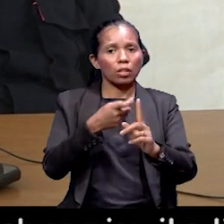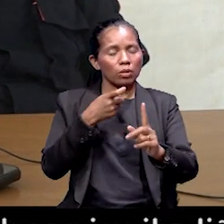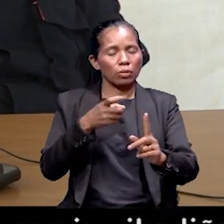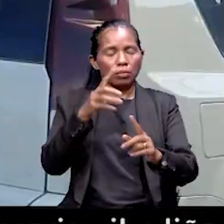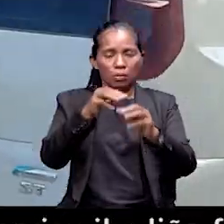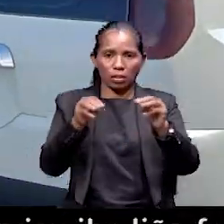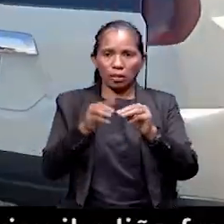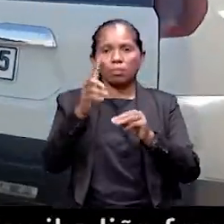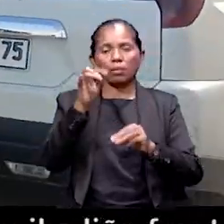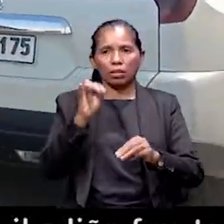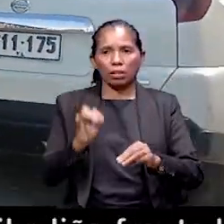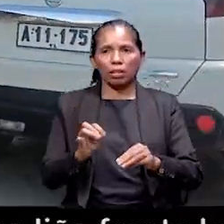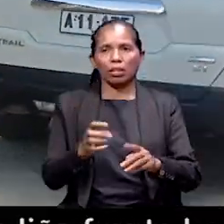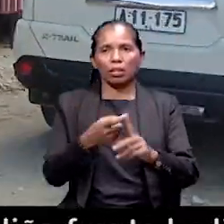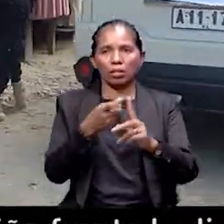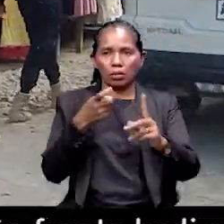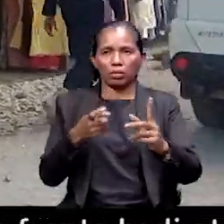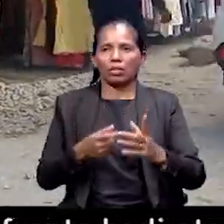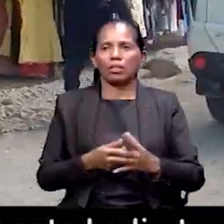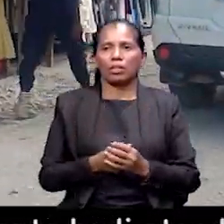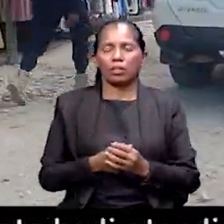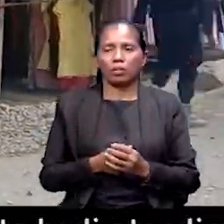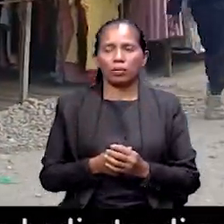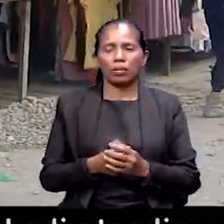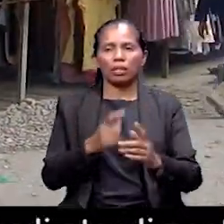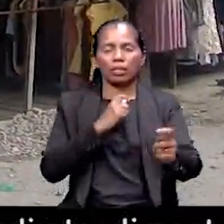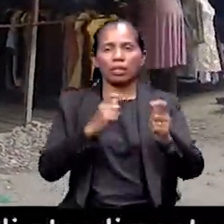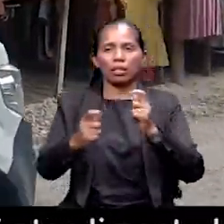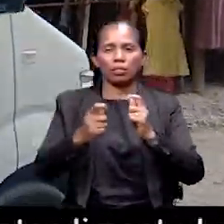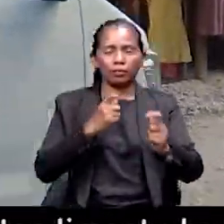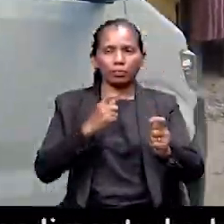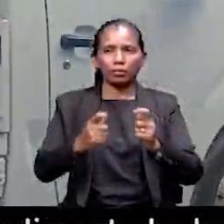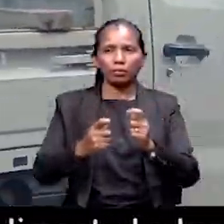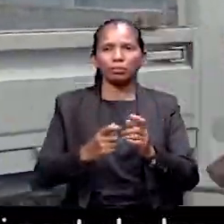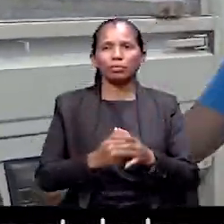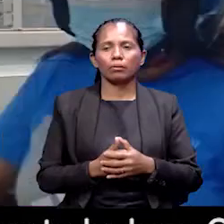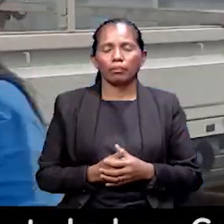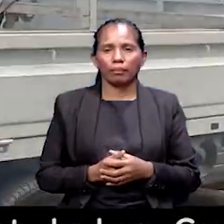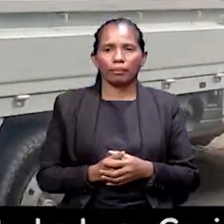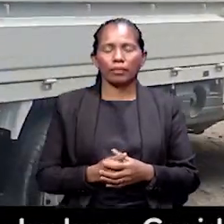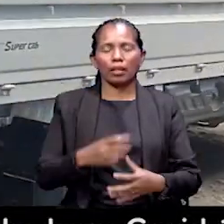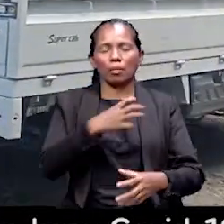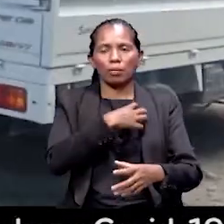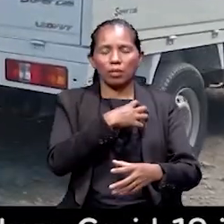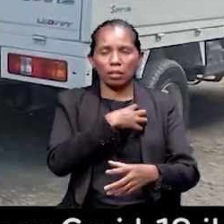Dili composto hosi trânsito, Força Reserva, Polícia